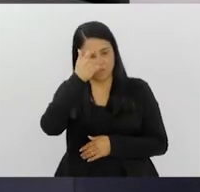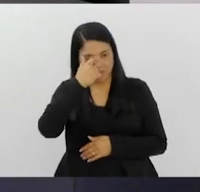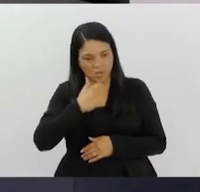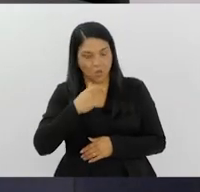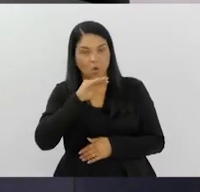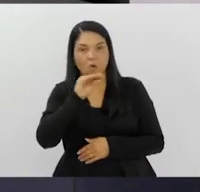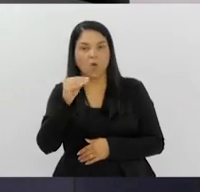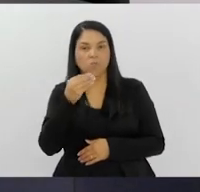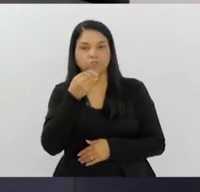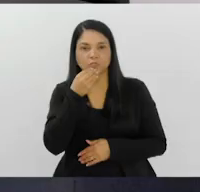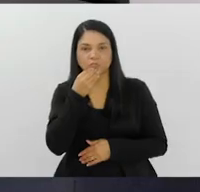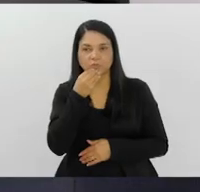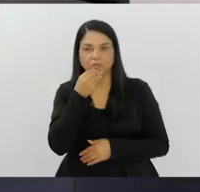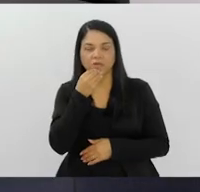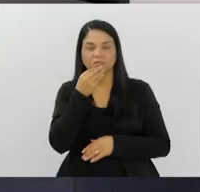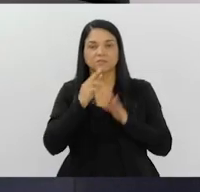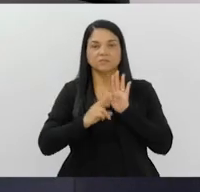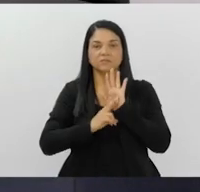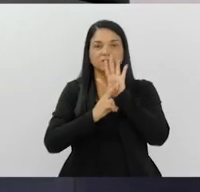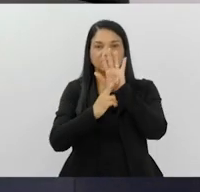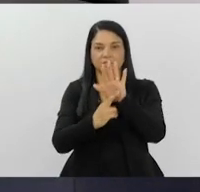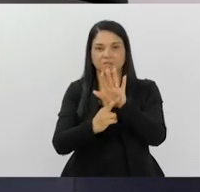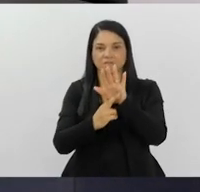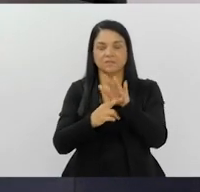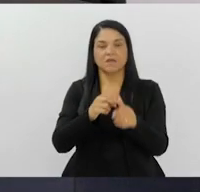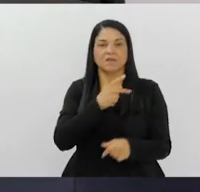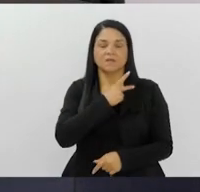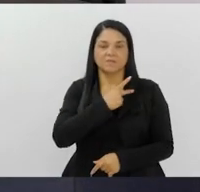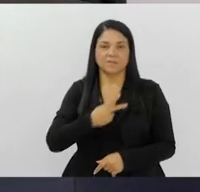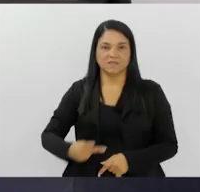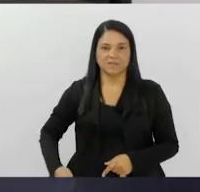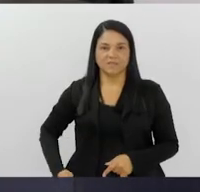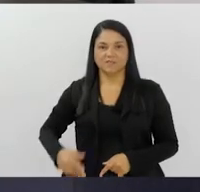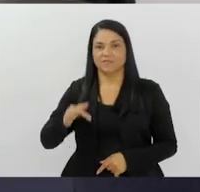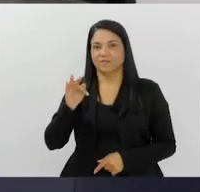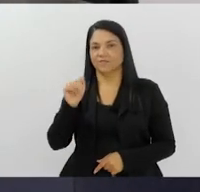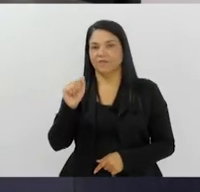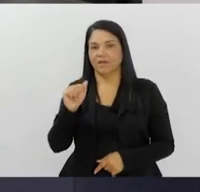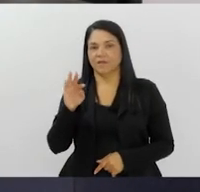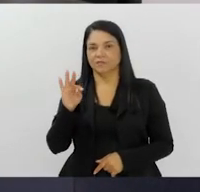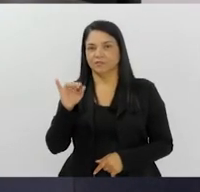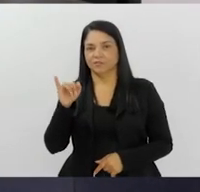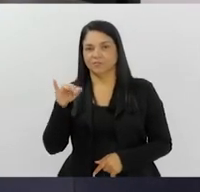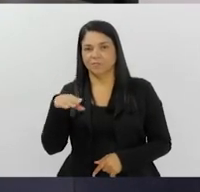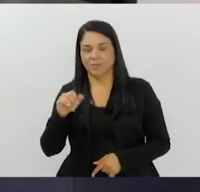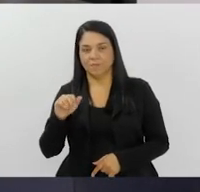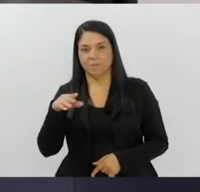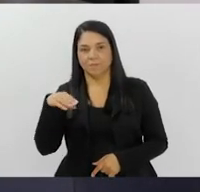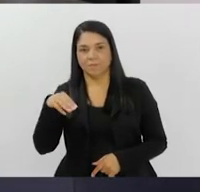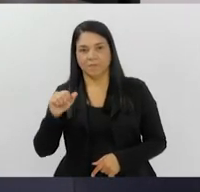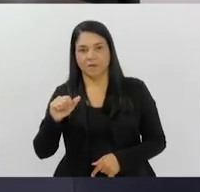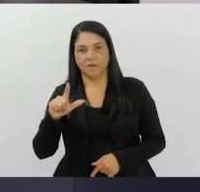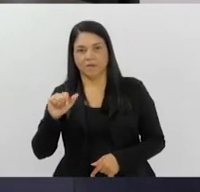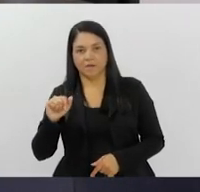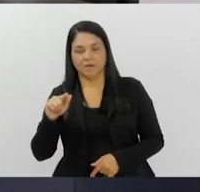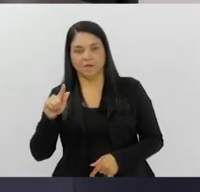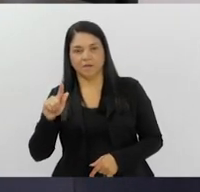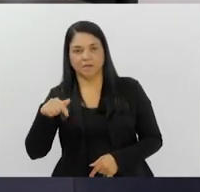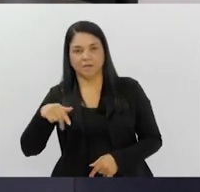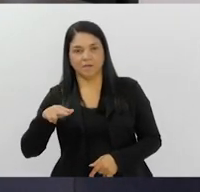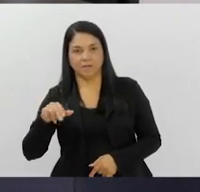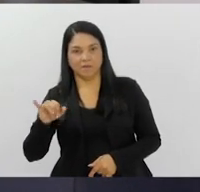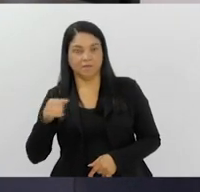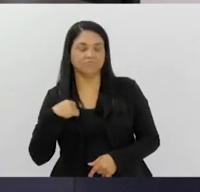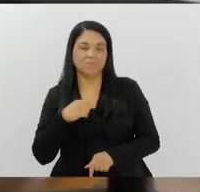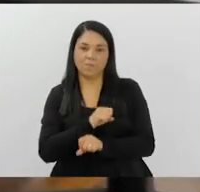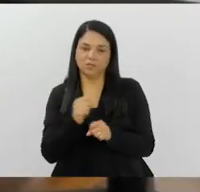oportunidade de representar a nossa presidente Fátima Malaquias na impossibilidade dela